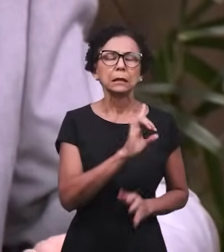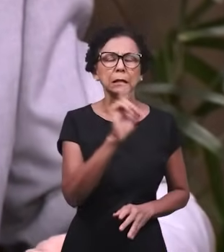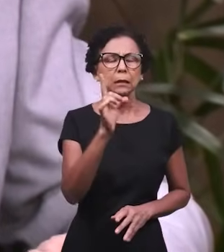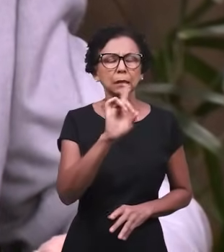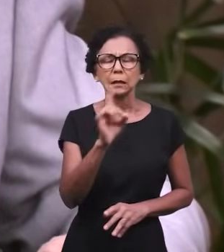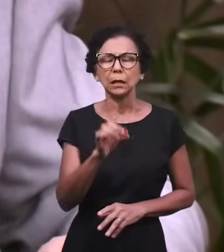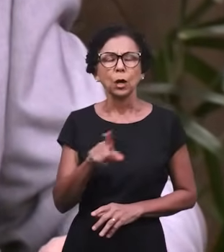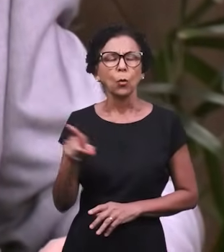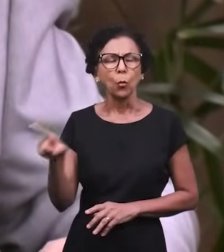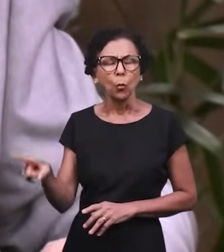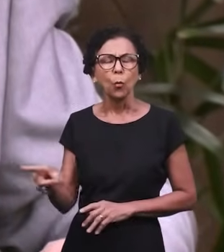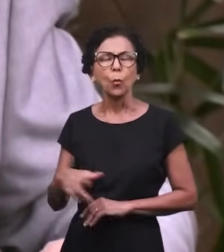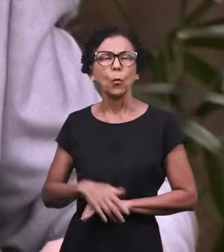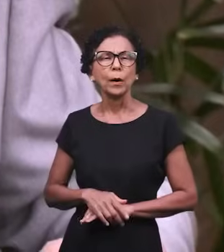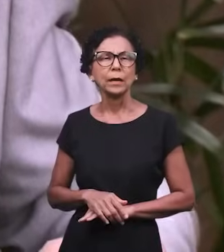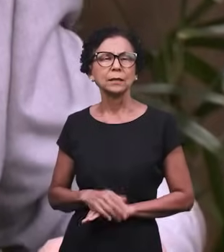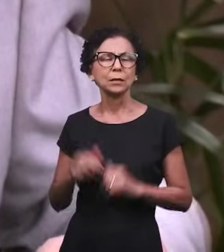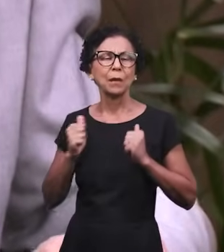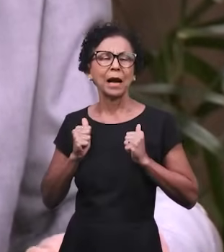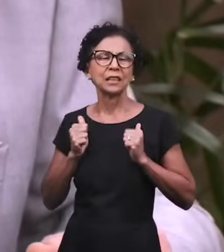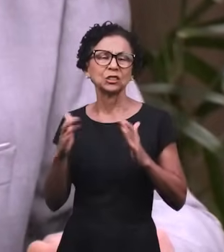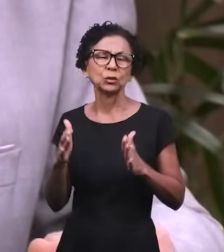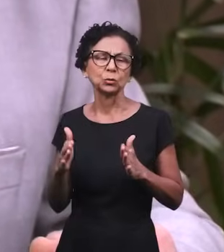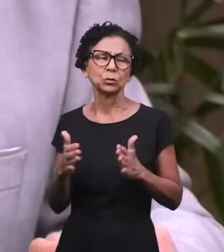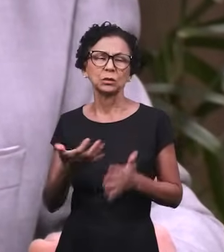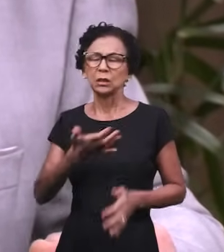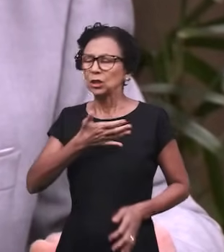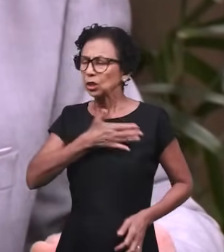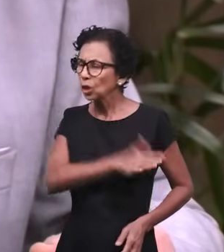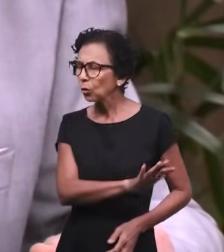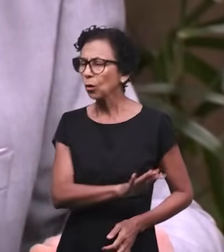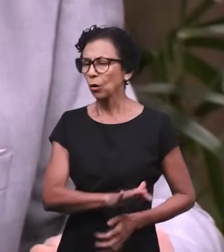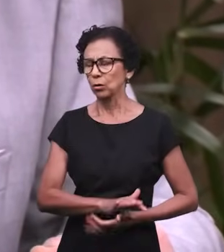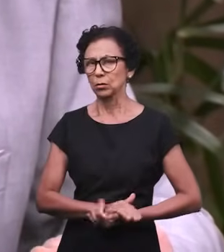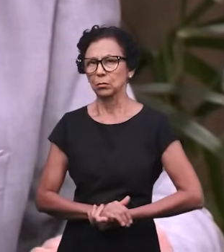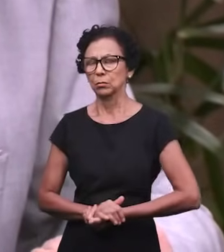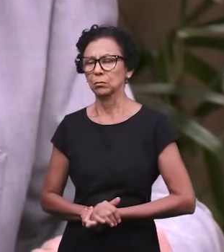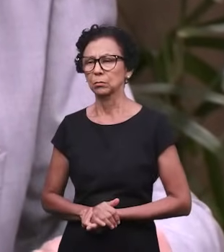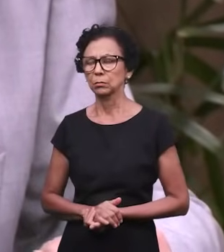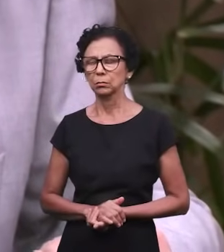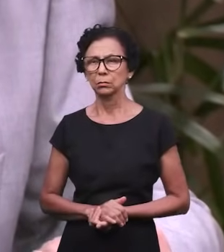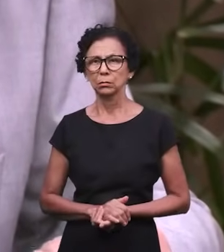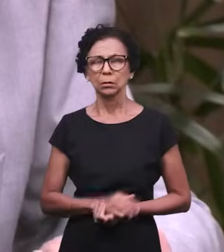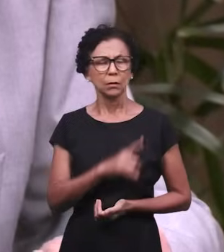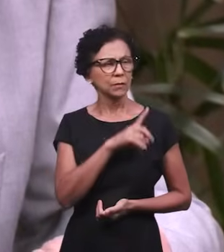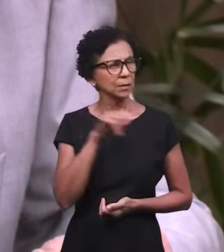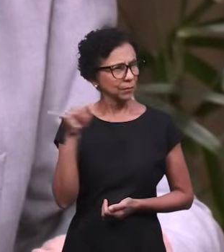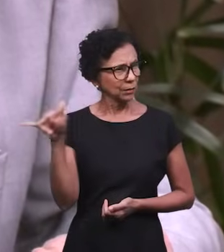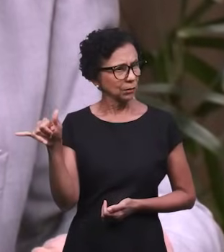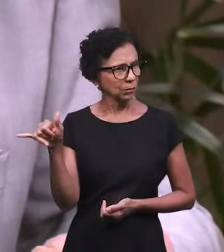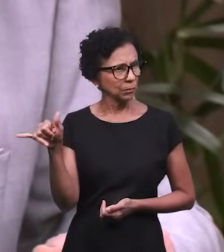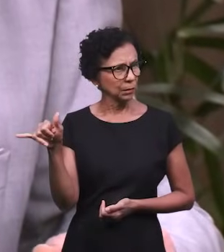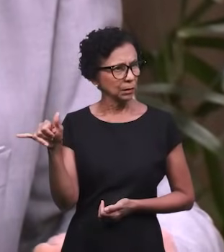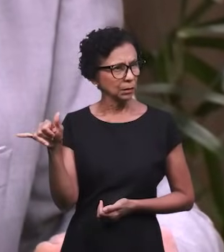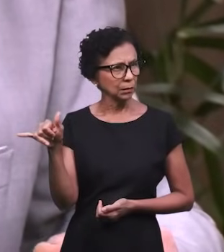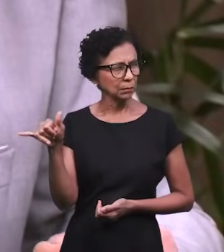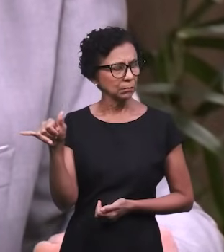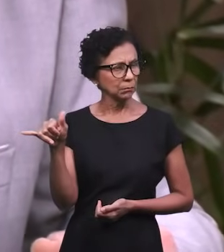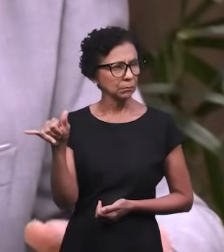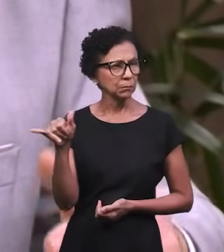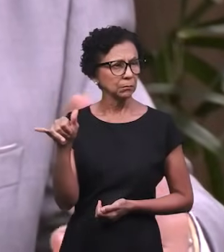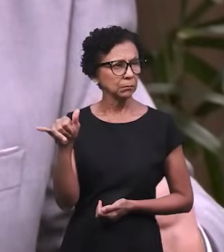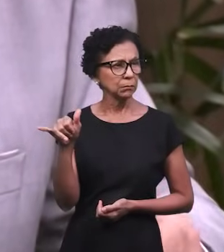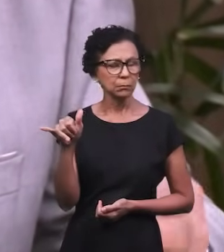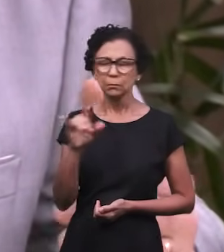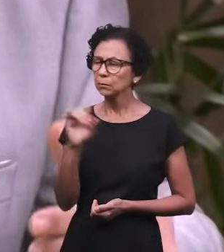muita coisa que eu não gosto e eu fiz a seguinte pergunta para ela a senhora já disse isso para ele ela falou não então